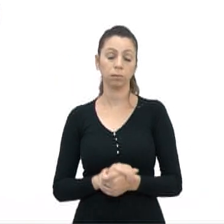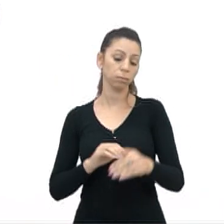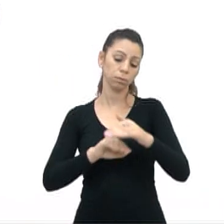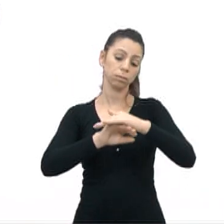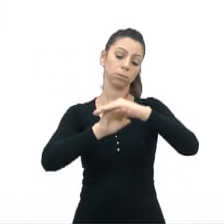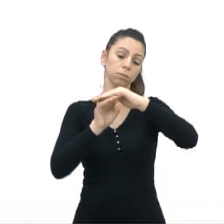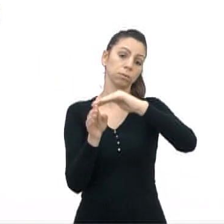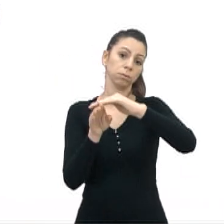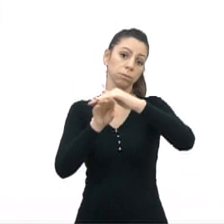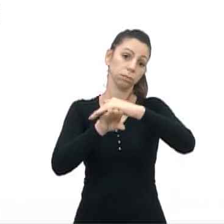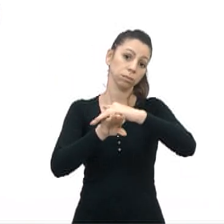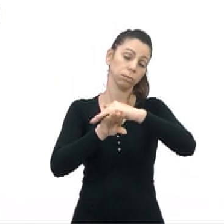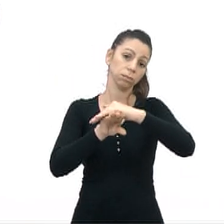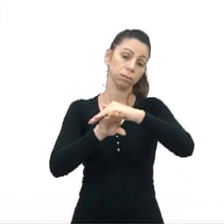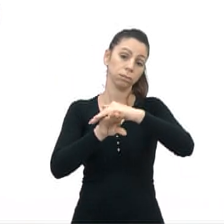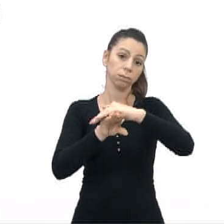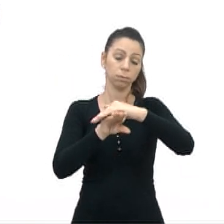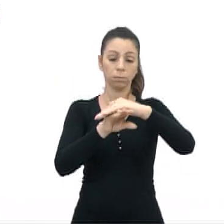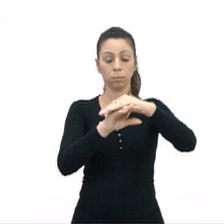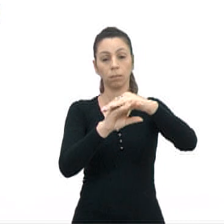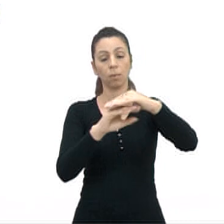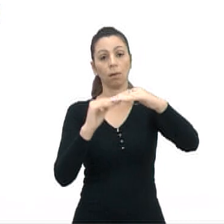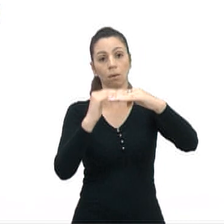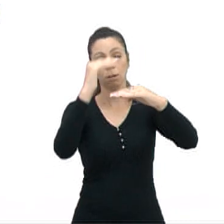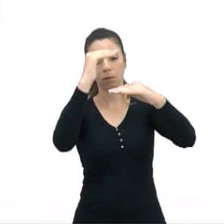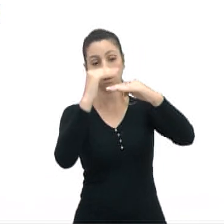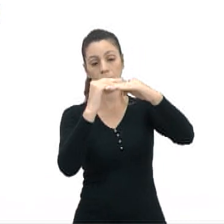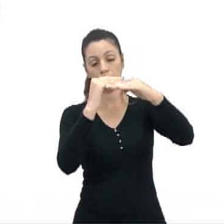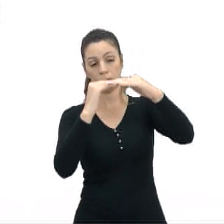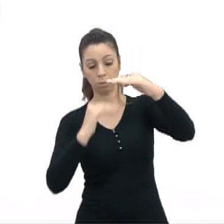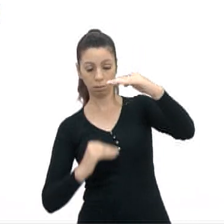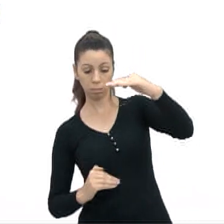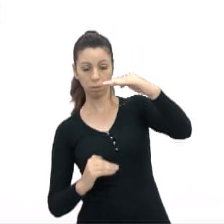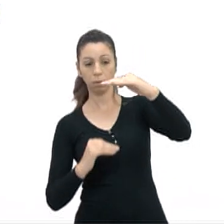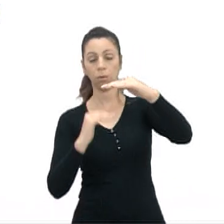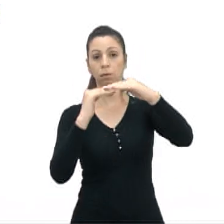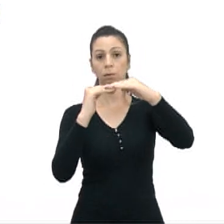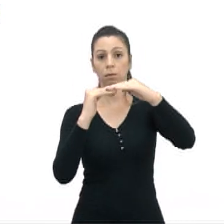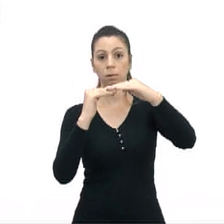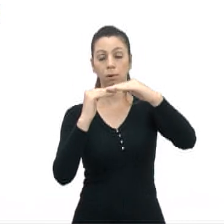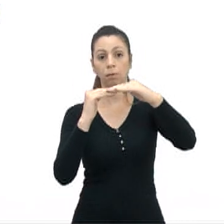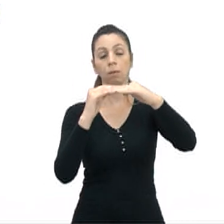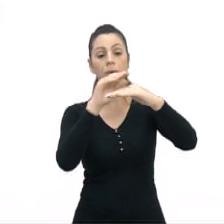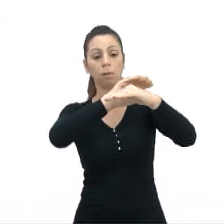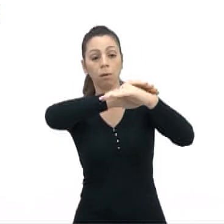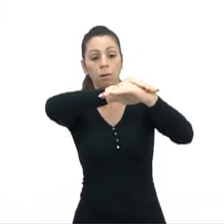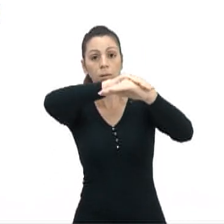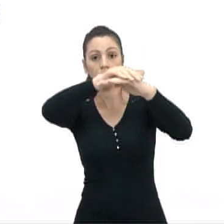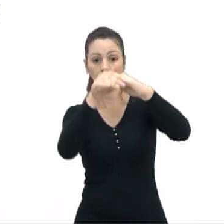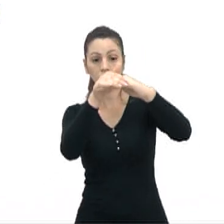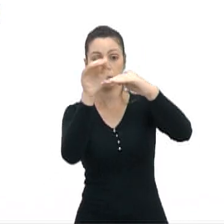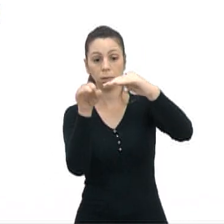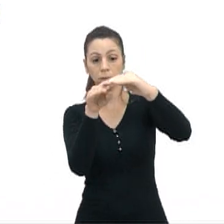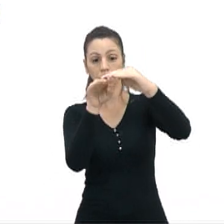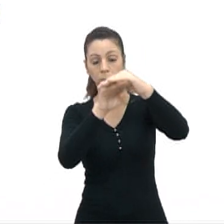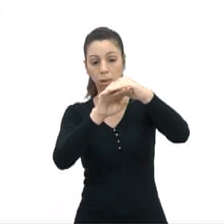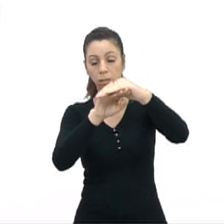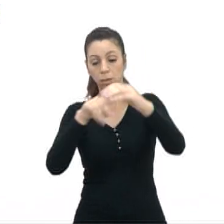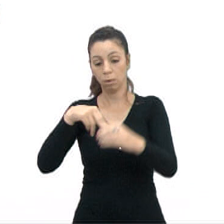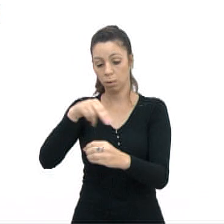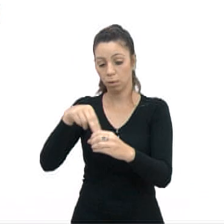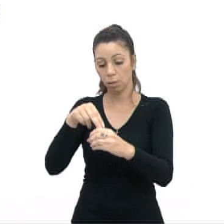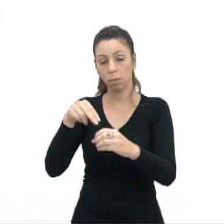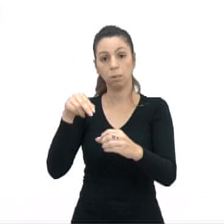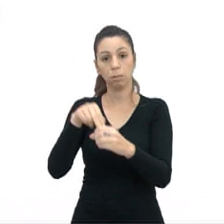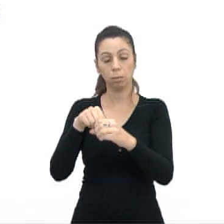Manto é a camada intermediária entre a crosta e o núcleo, formado